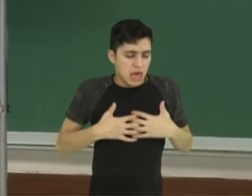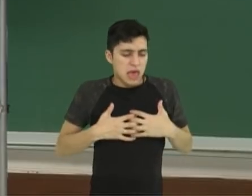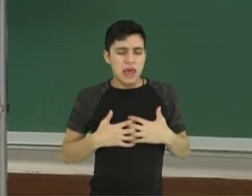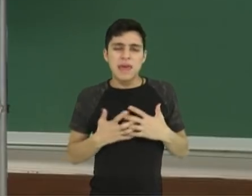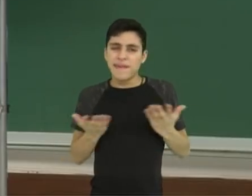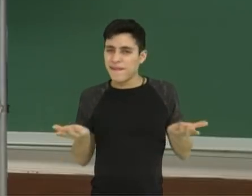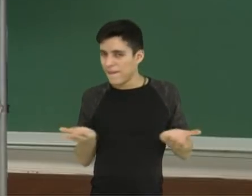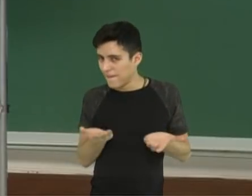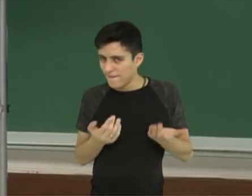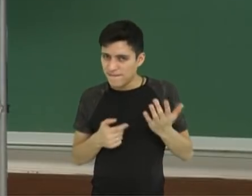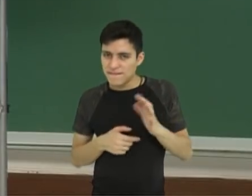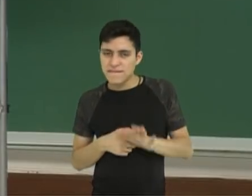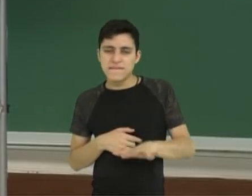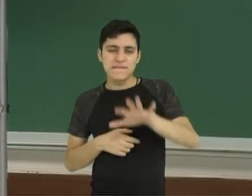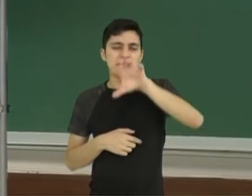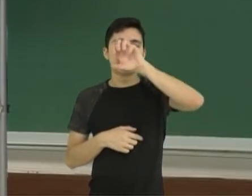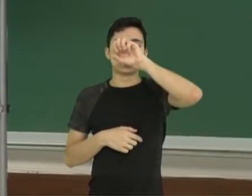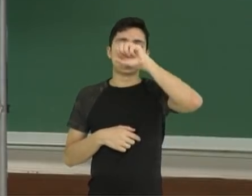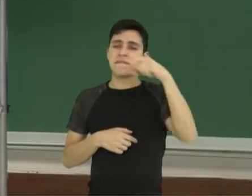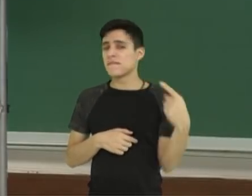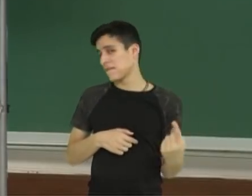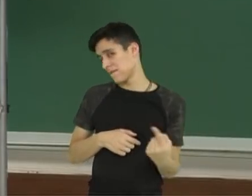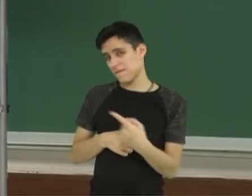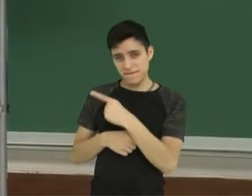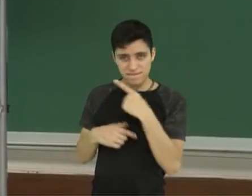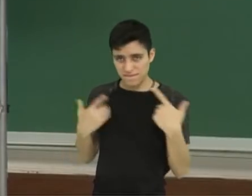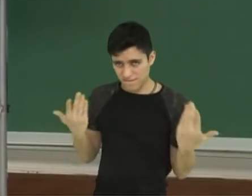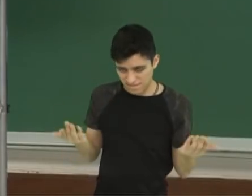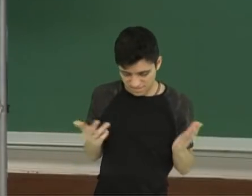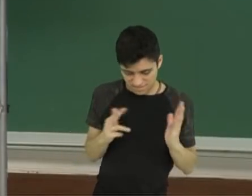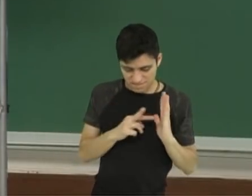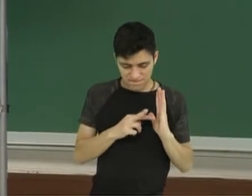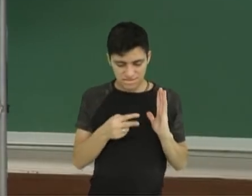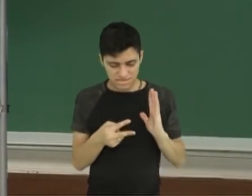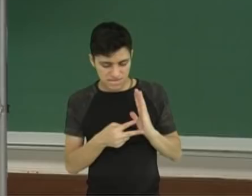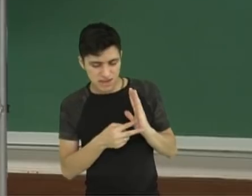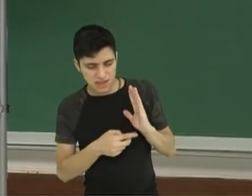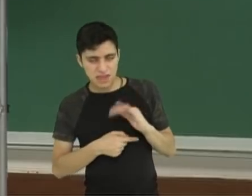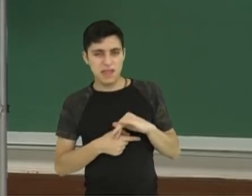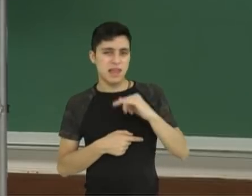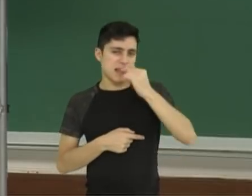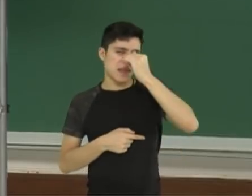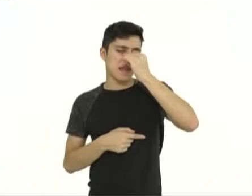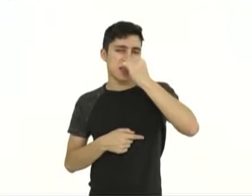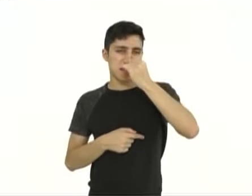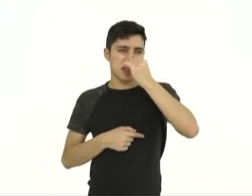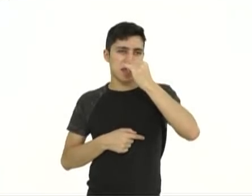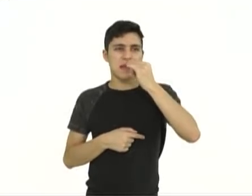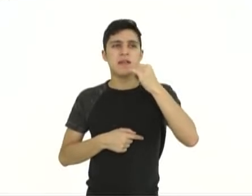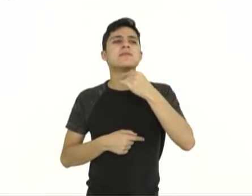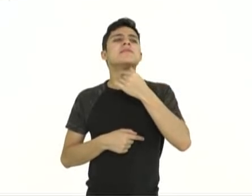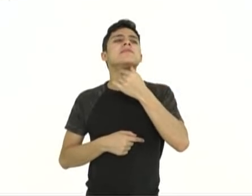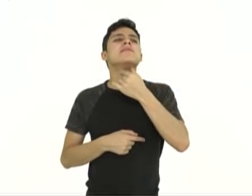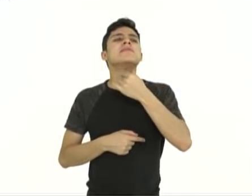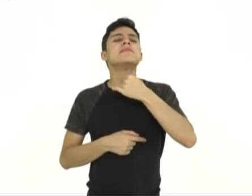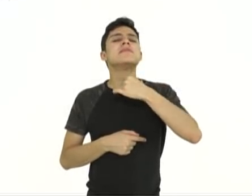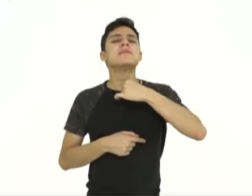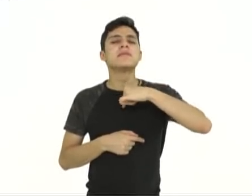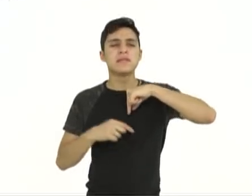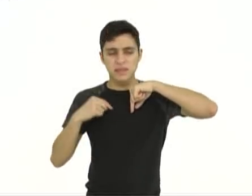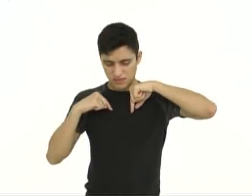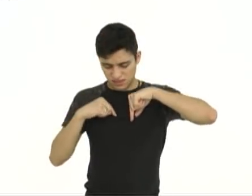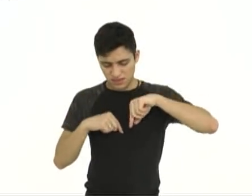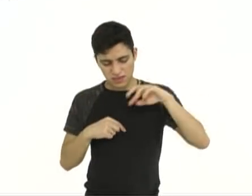de inspirar. Então, ele é formado por quem? Pelo nariz, pela faringe, pela laringe,